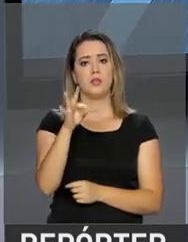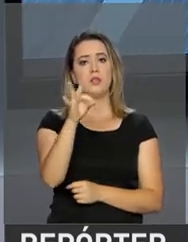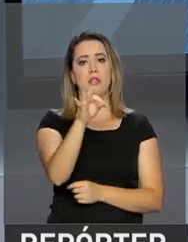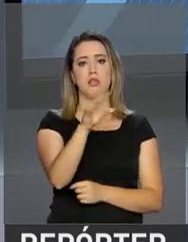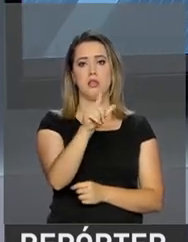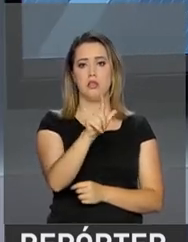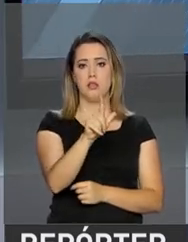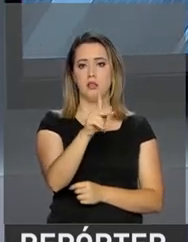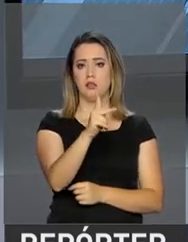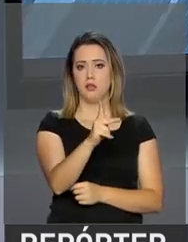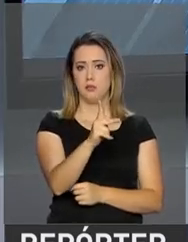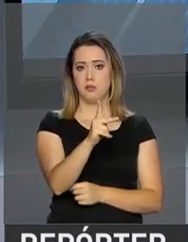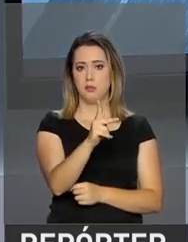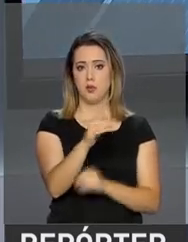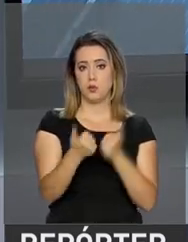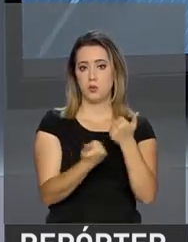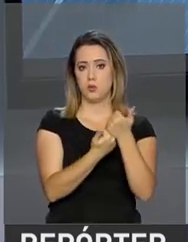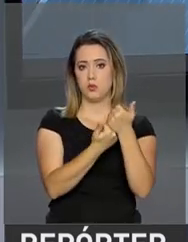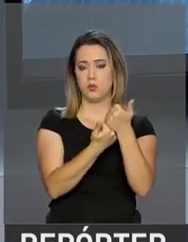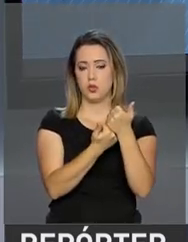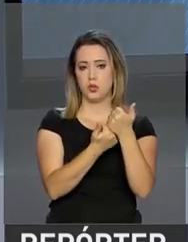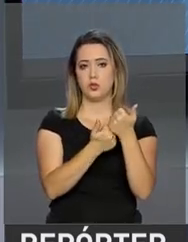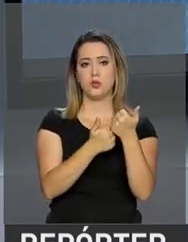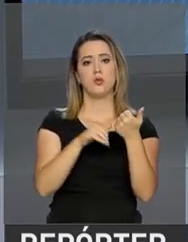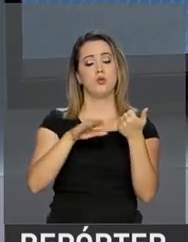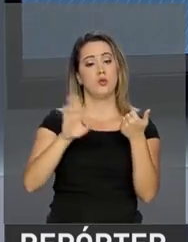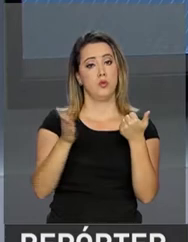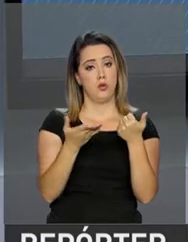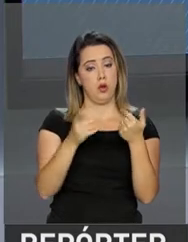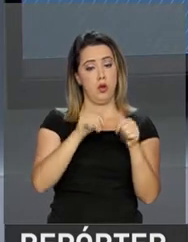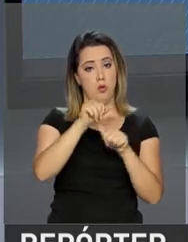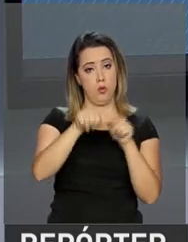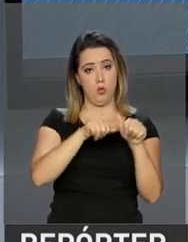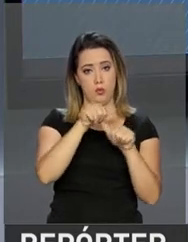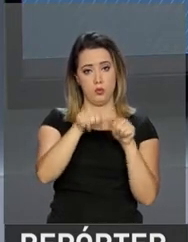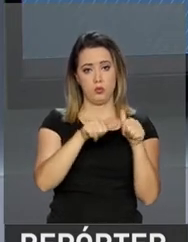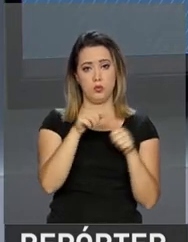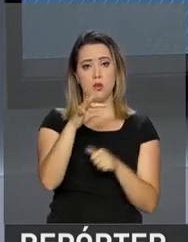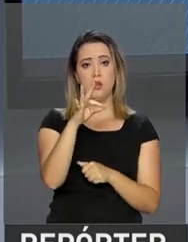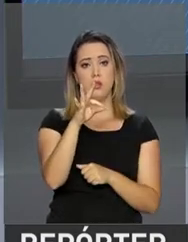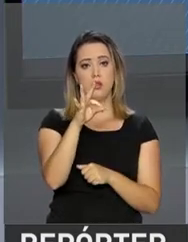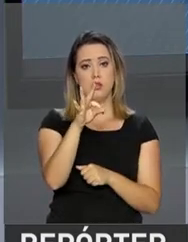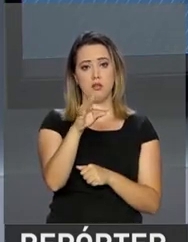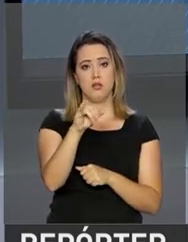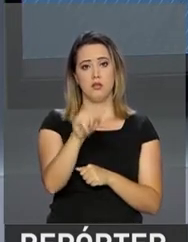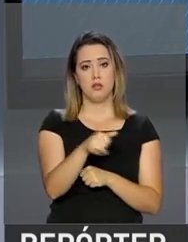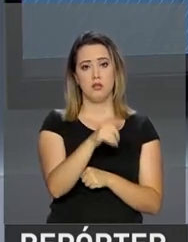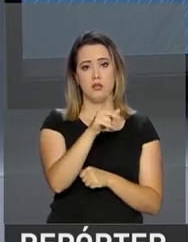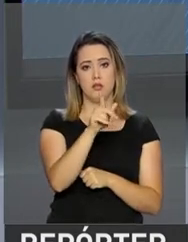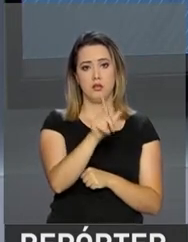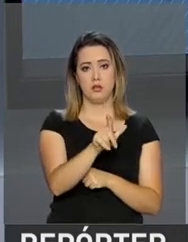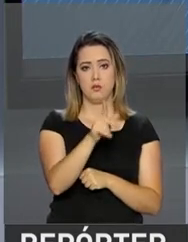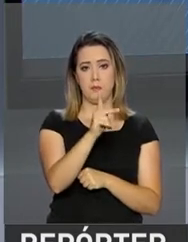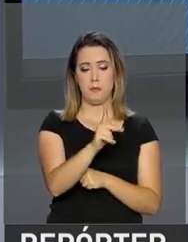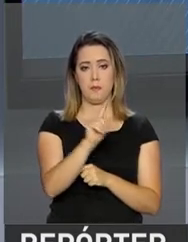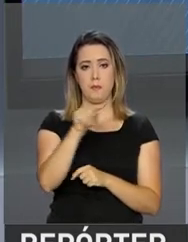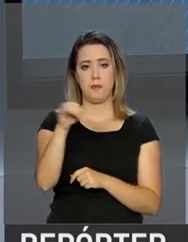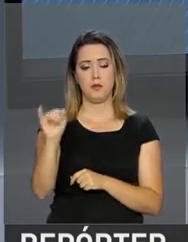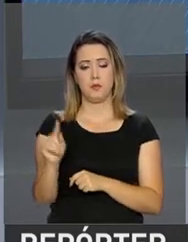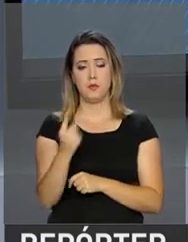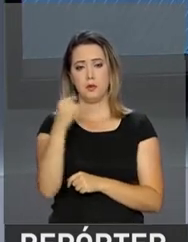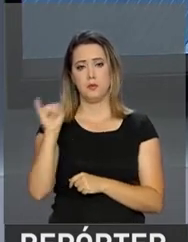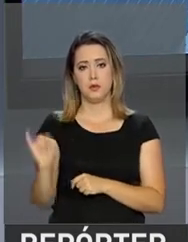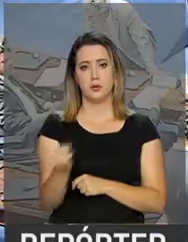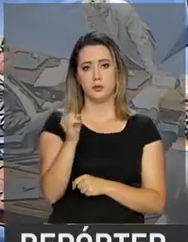tlp vai substituir a taxa de juros de longo prazo tjlp a partir de 1º de janeiro do ano que